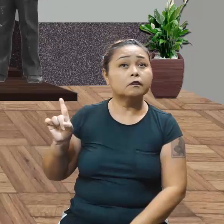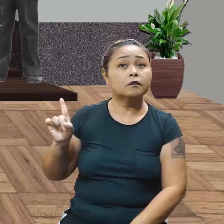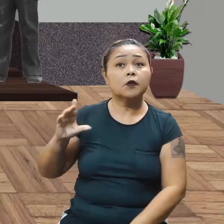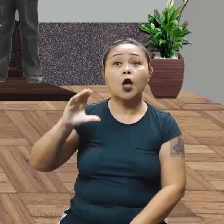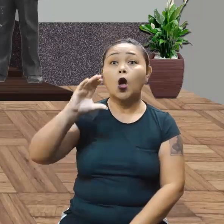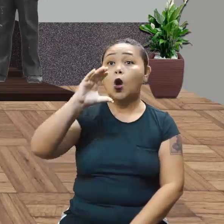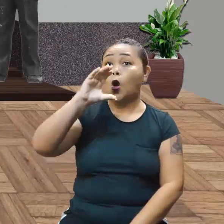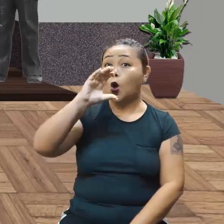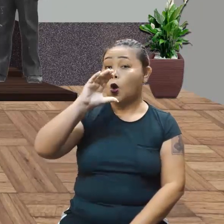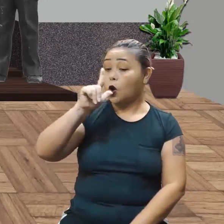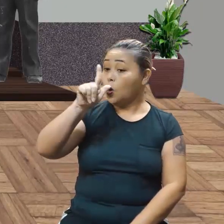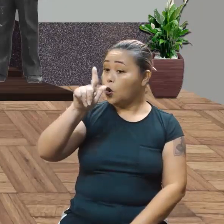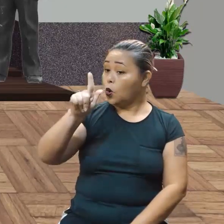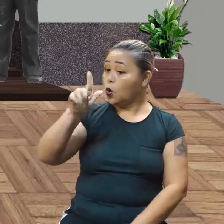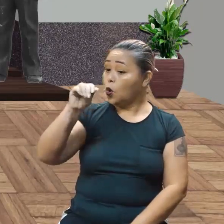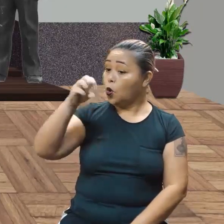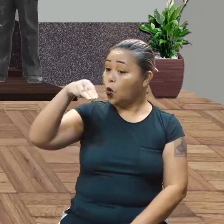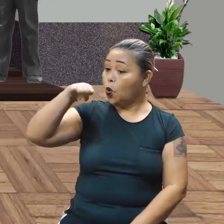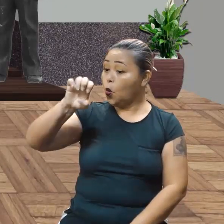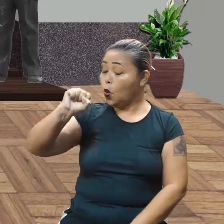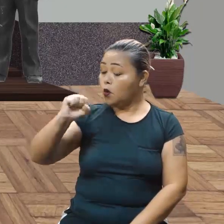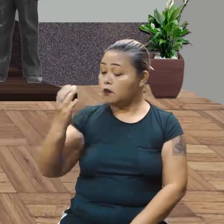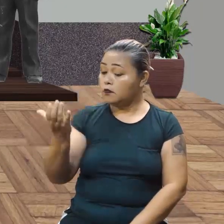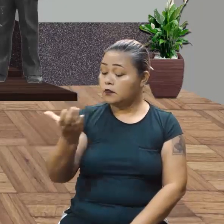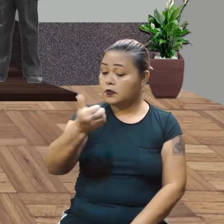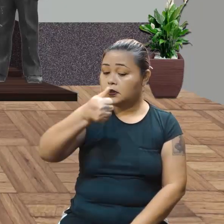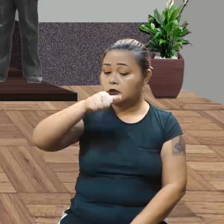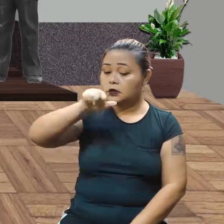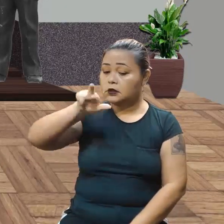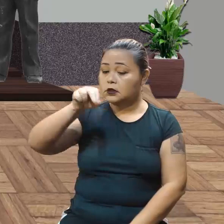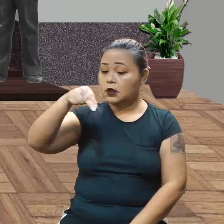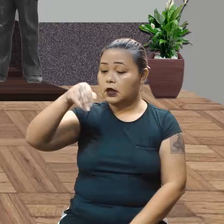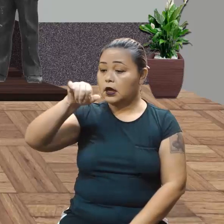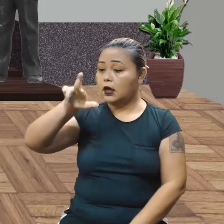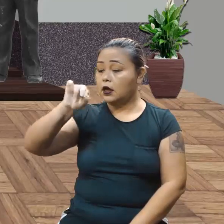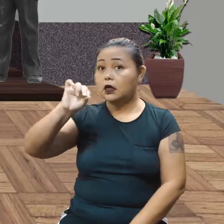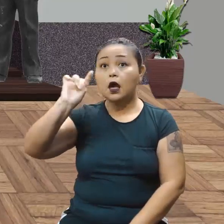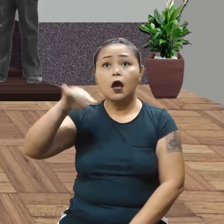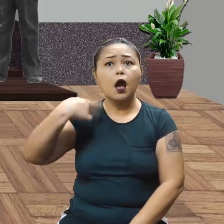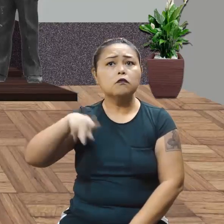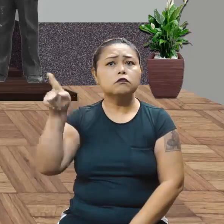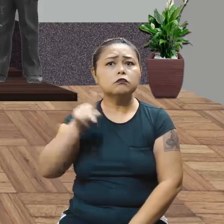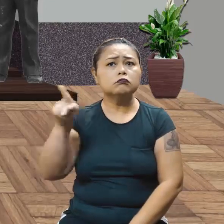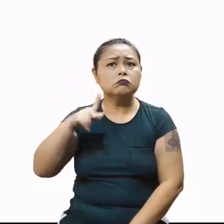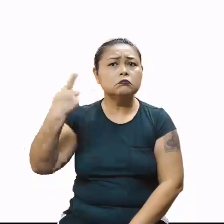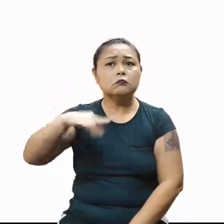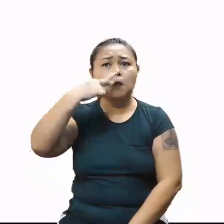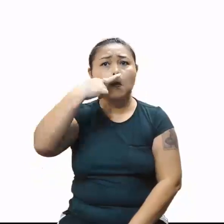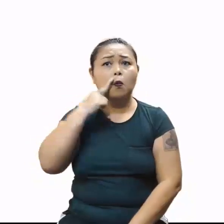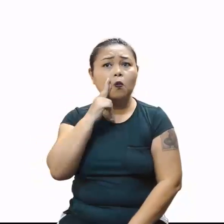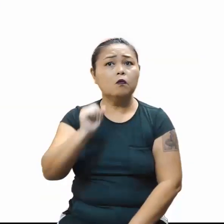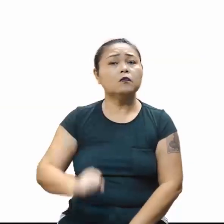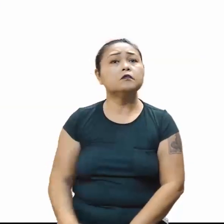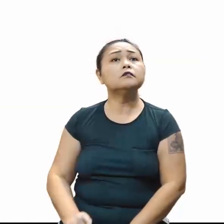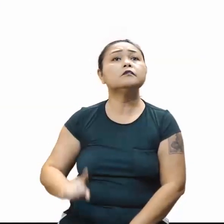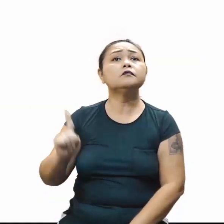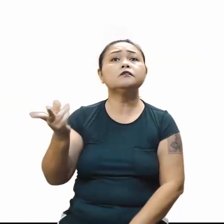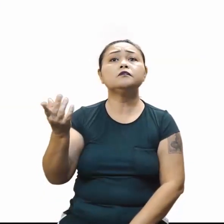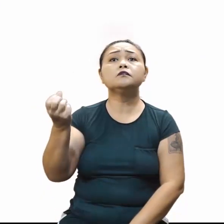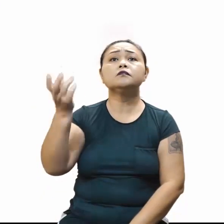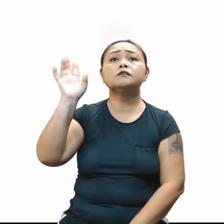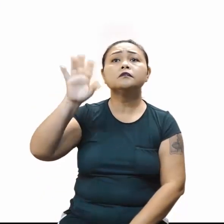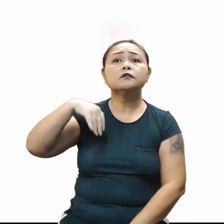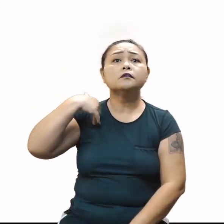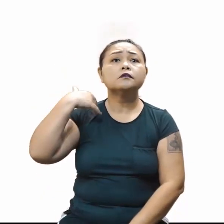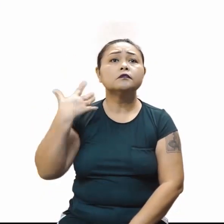Gomes Carneiro, que vai ser o grande mentor de Rondon. Olhem na tela para vocês. Gomes Carneiro,